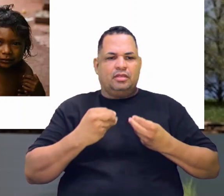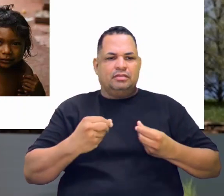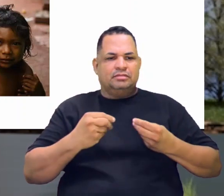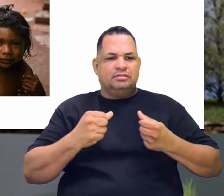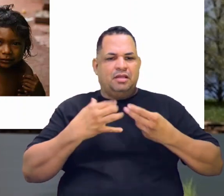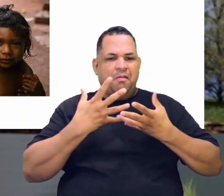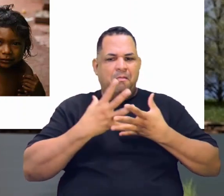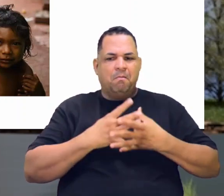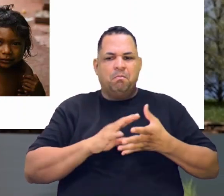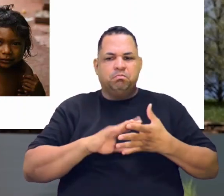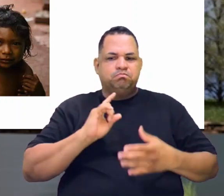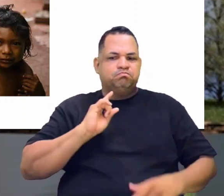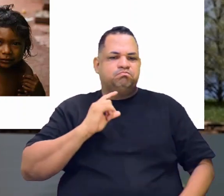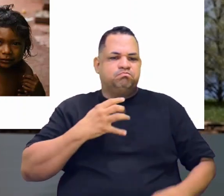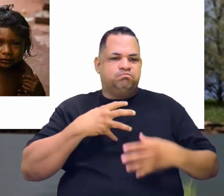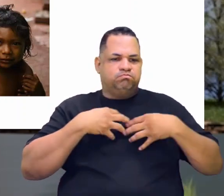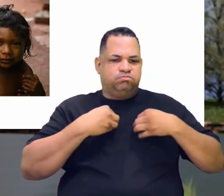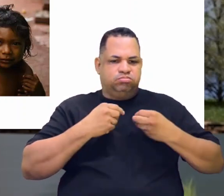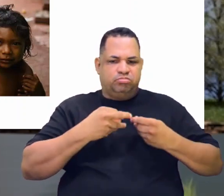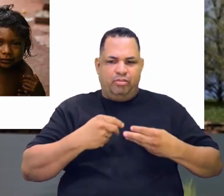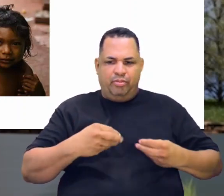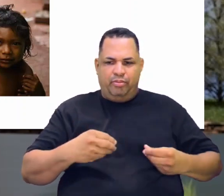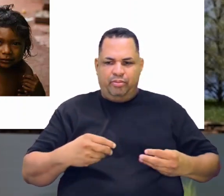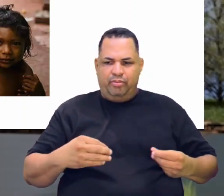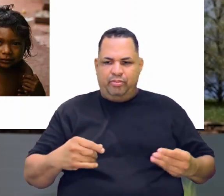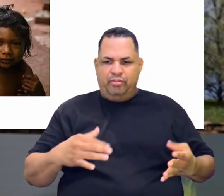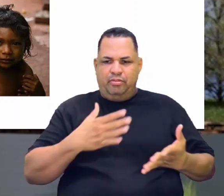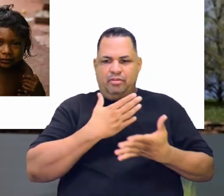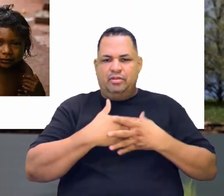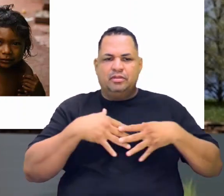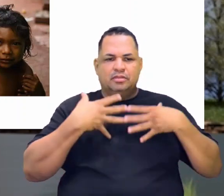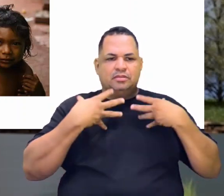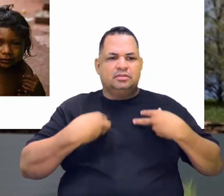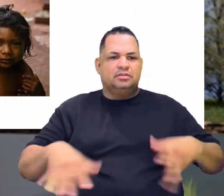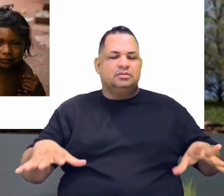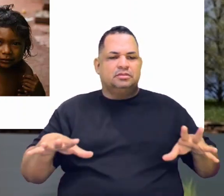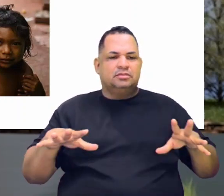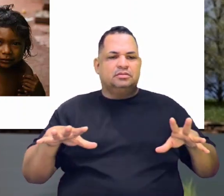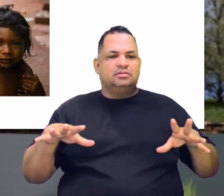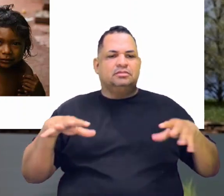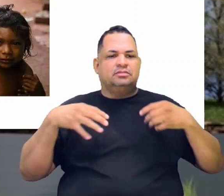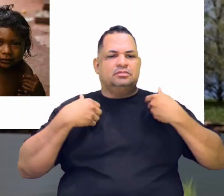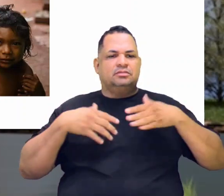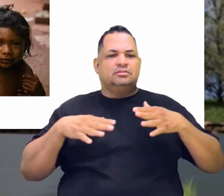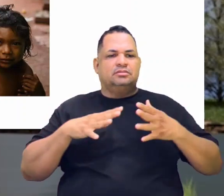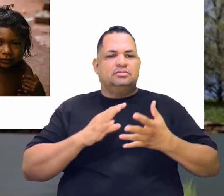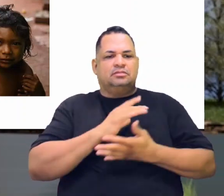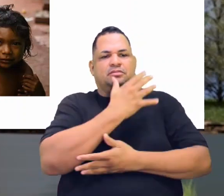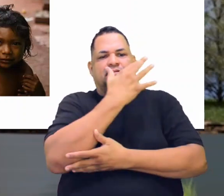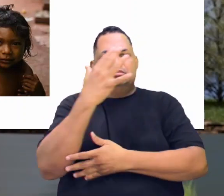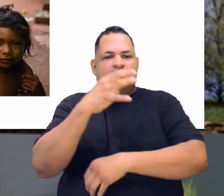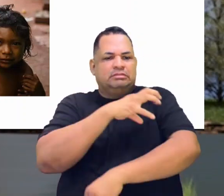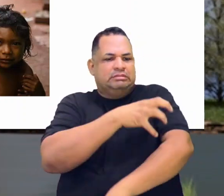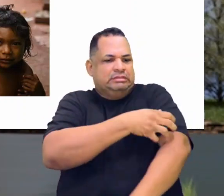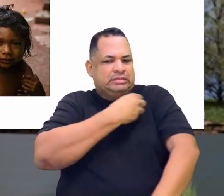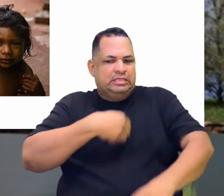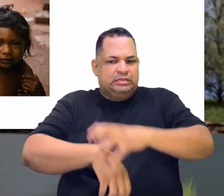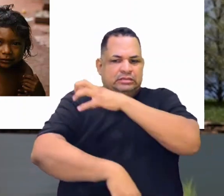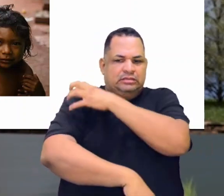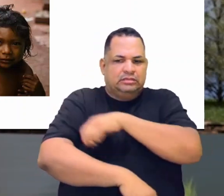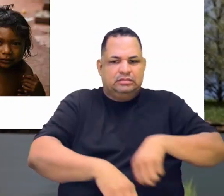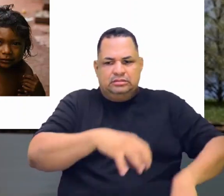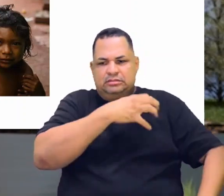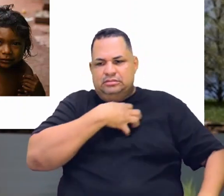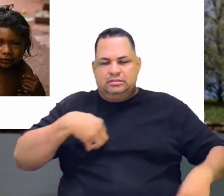até apodrecer, até desfiapar todinho e na mata vai pegando os